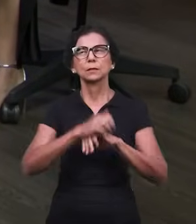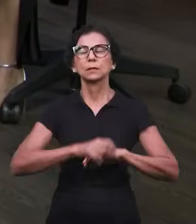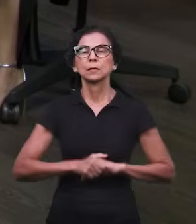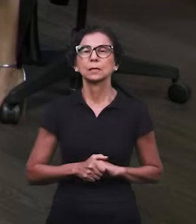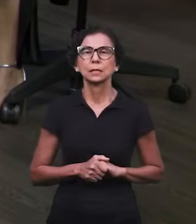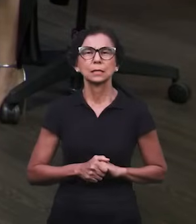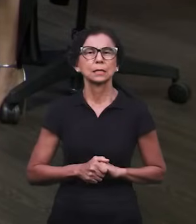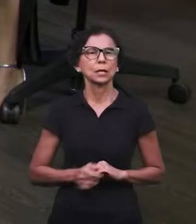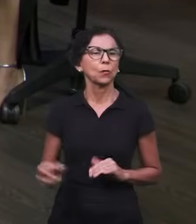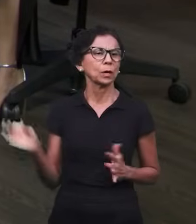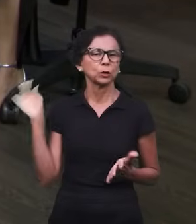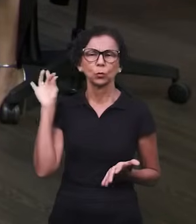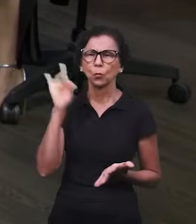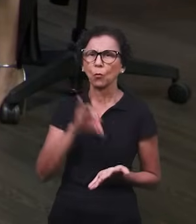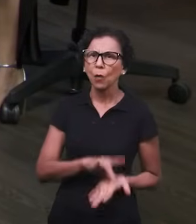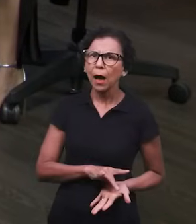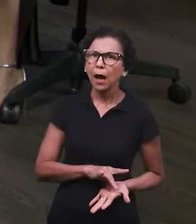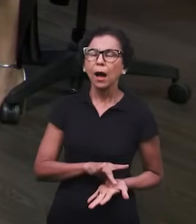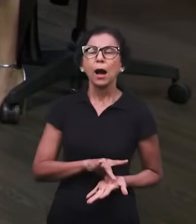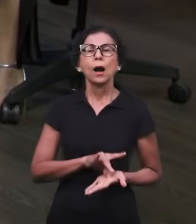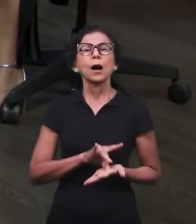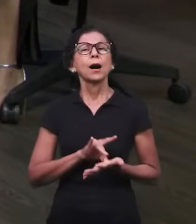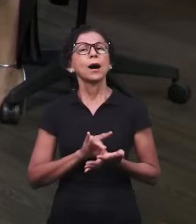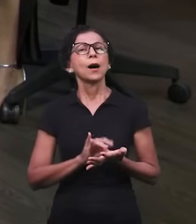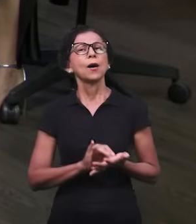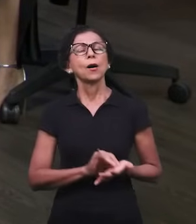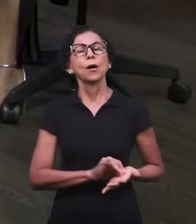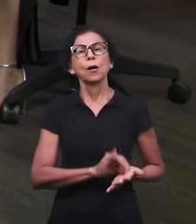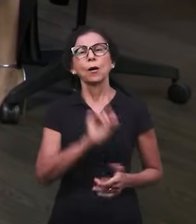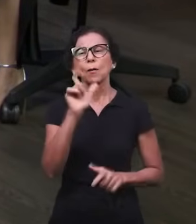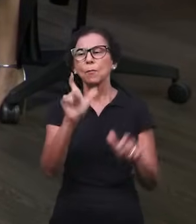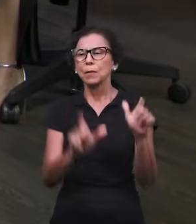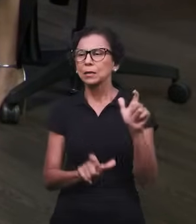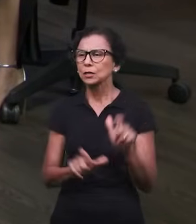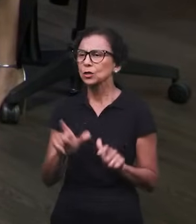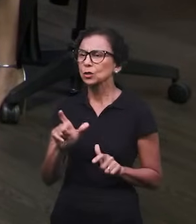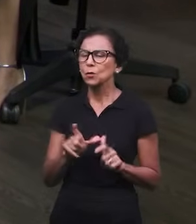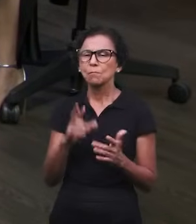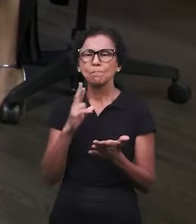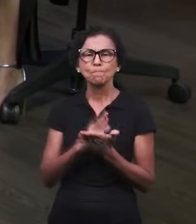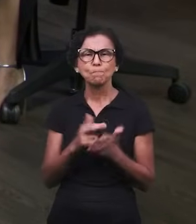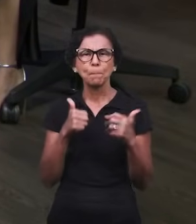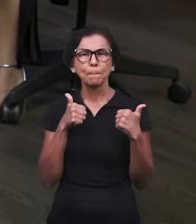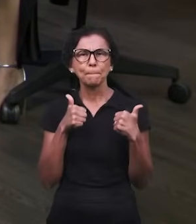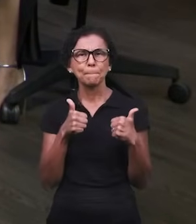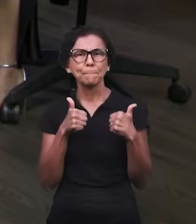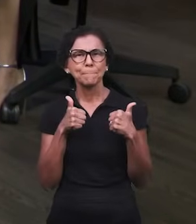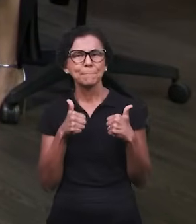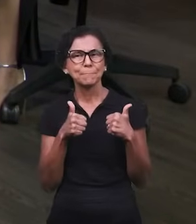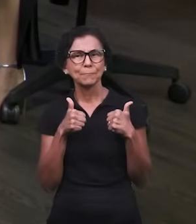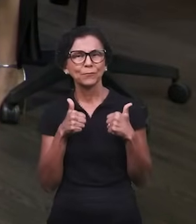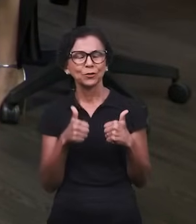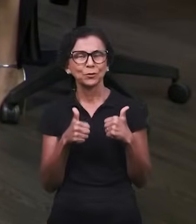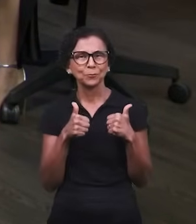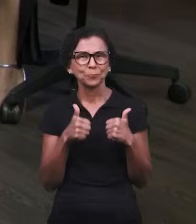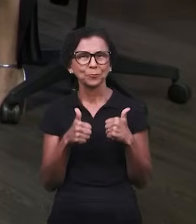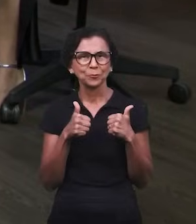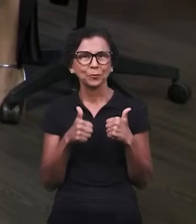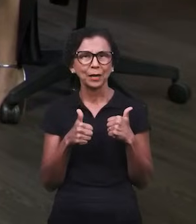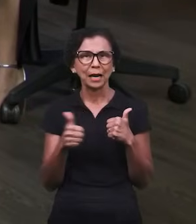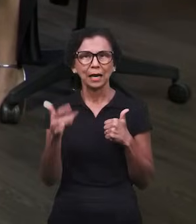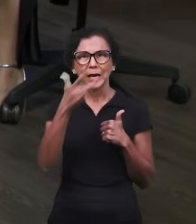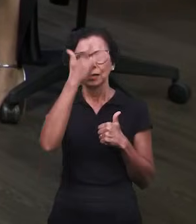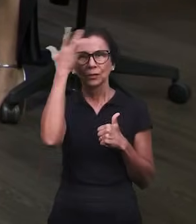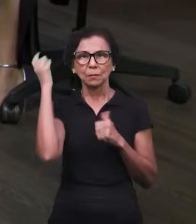a profissão do momento, onde aquelas pessoas que ali estão tendo resultados muito positivos e todo